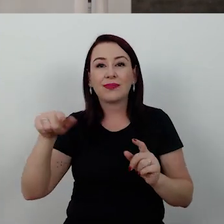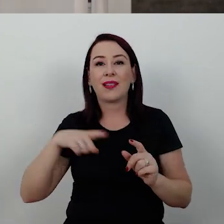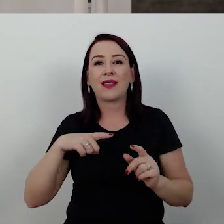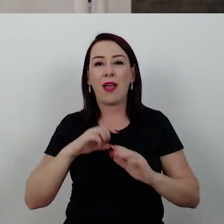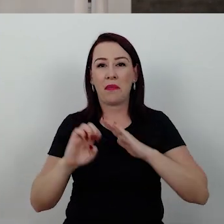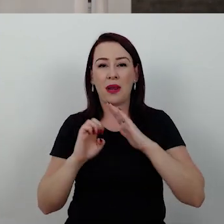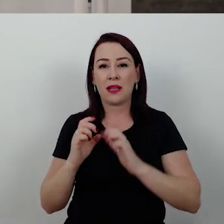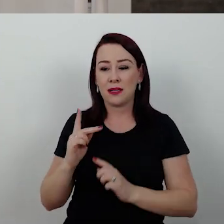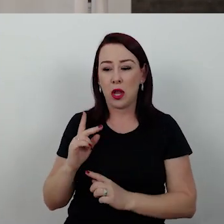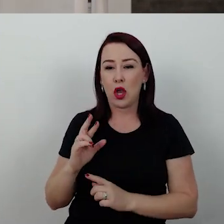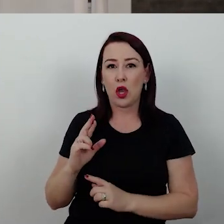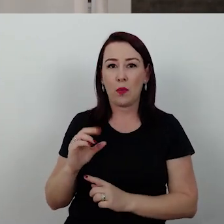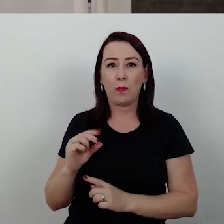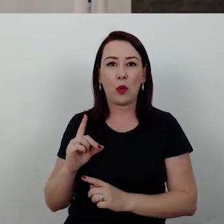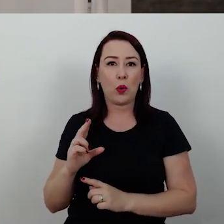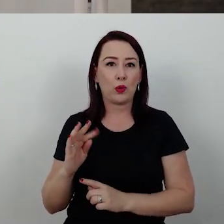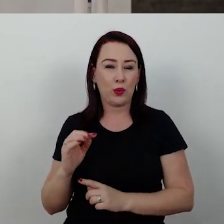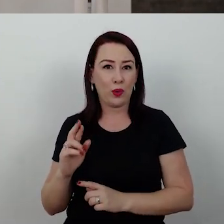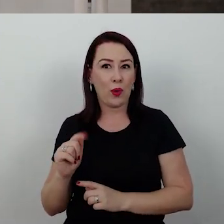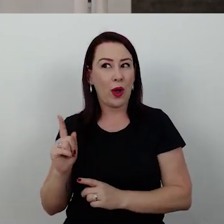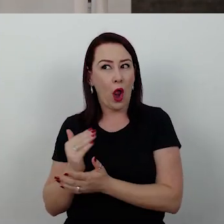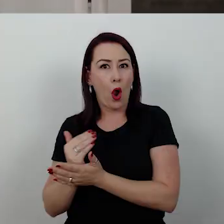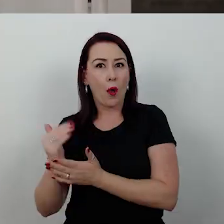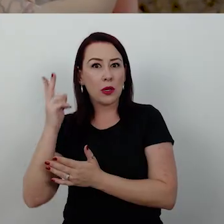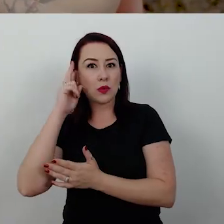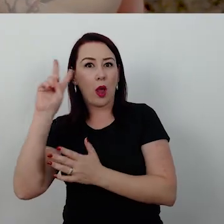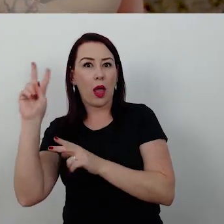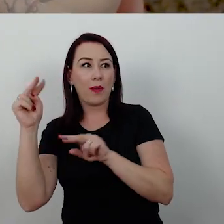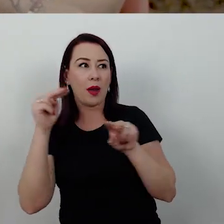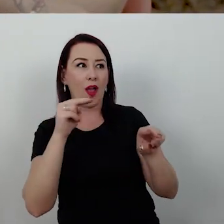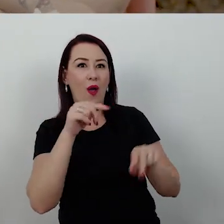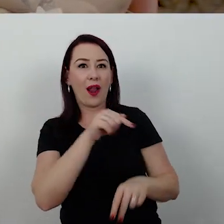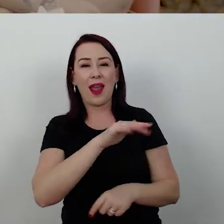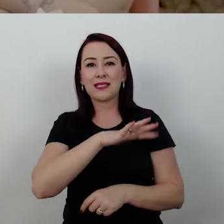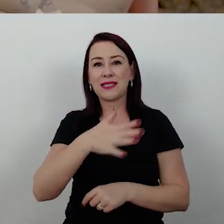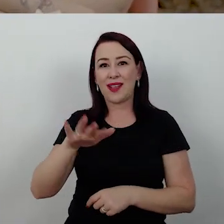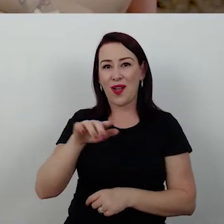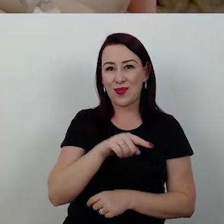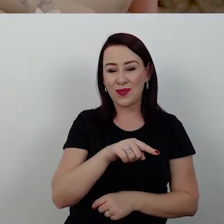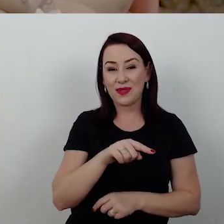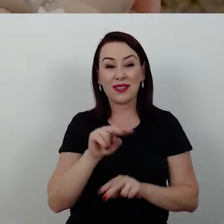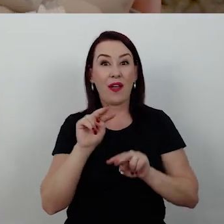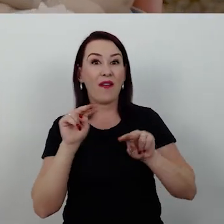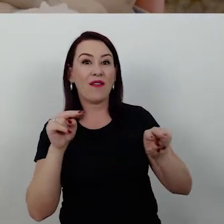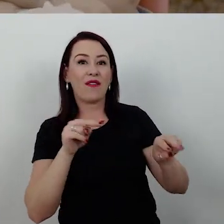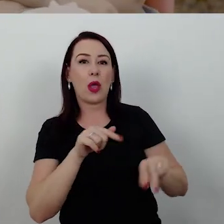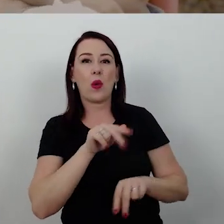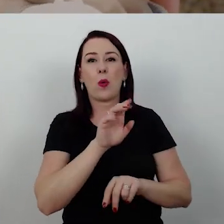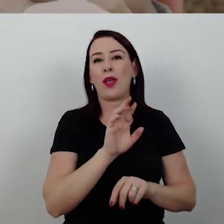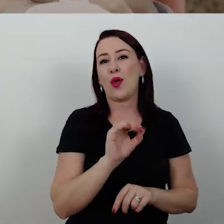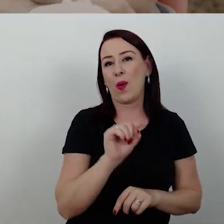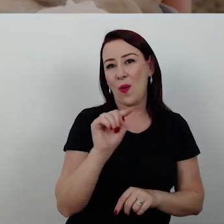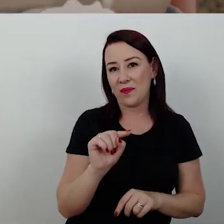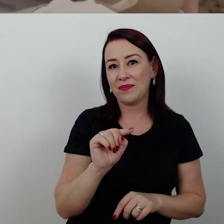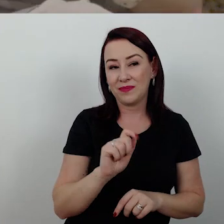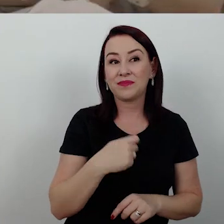produtoras de São Paulo começaram também a olhar para Santos e para o Querô, né, que é uma escola de cinema e audiovisual